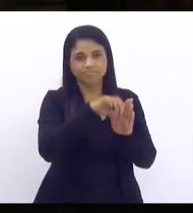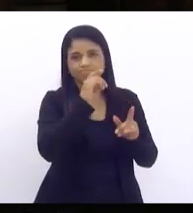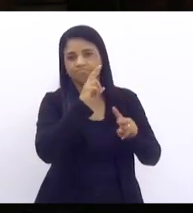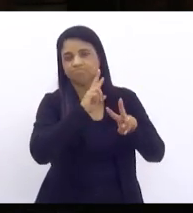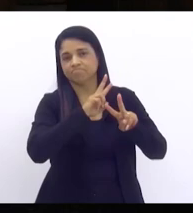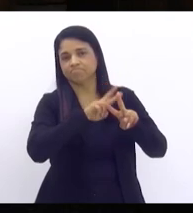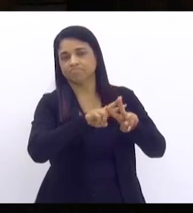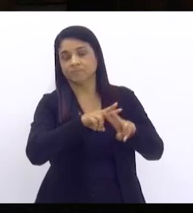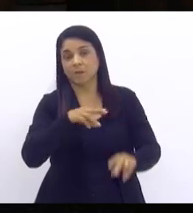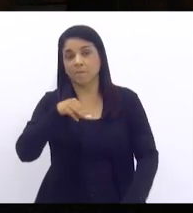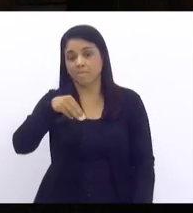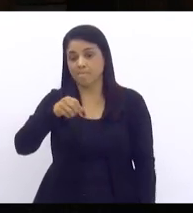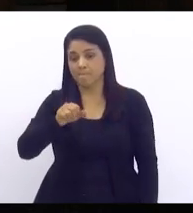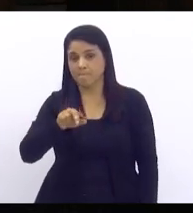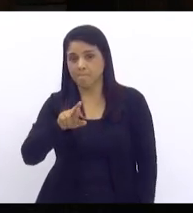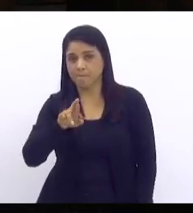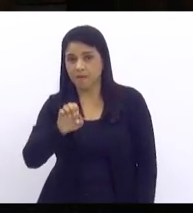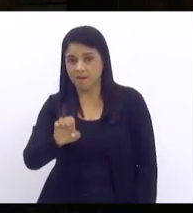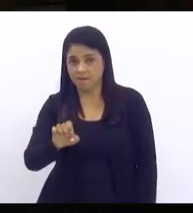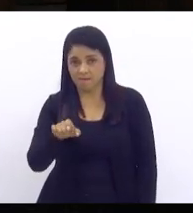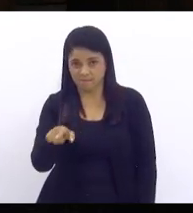onde nós vimos ali traficantes